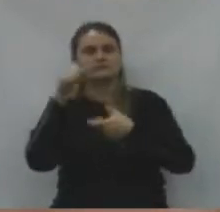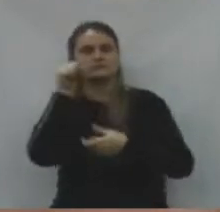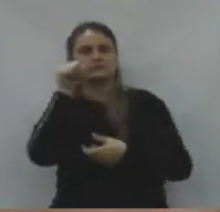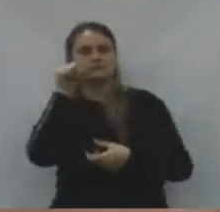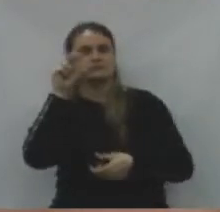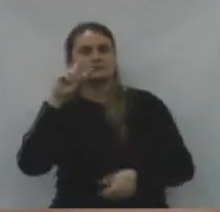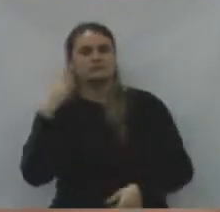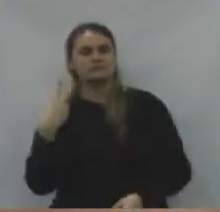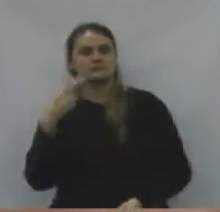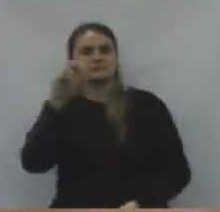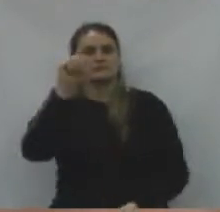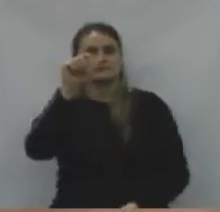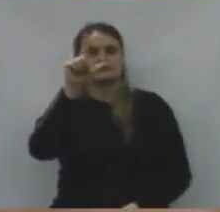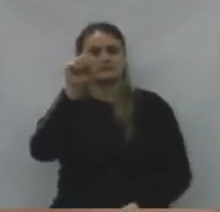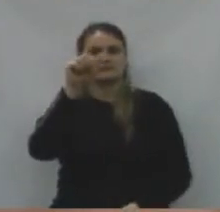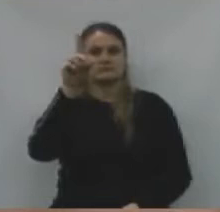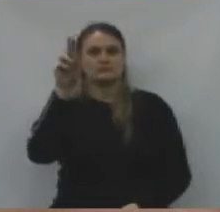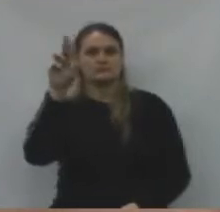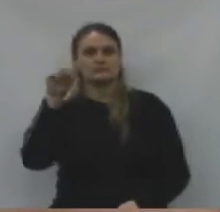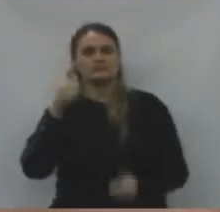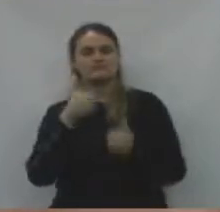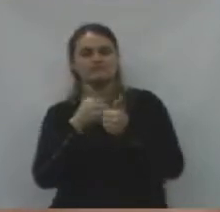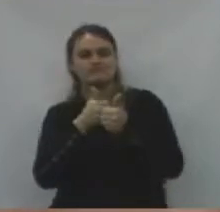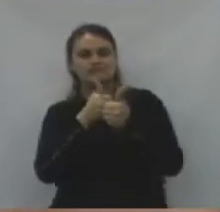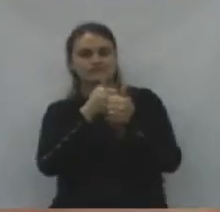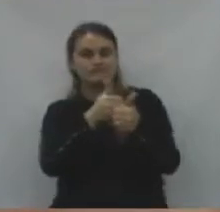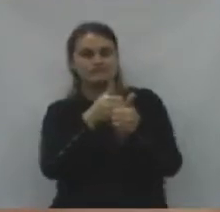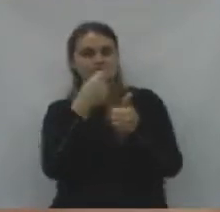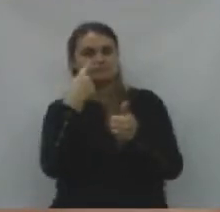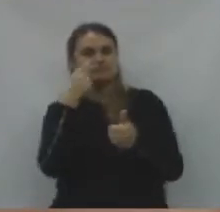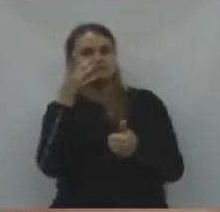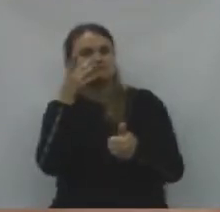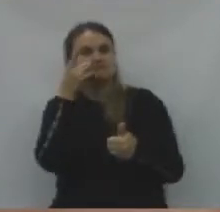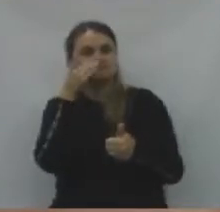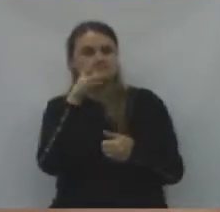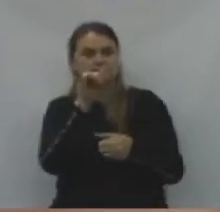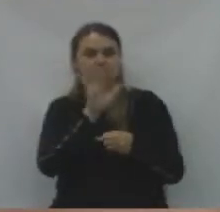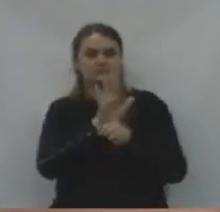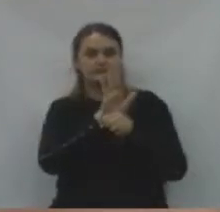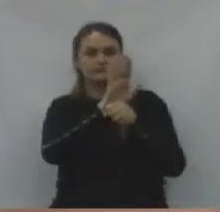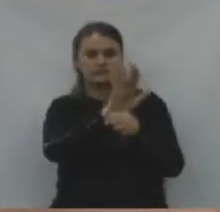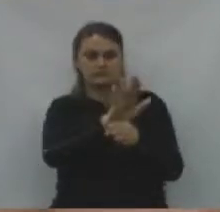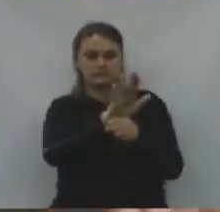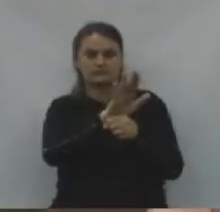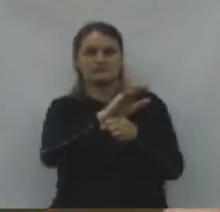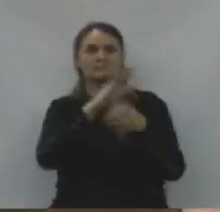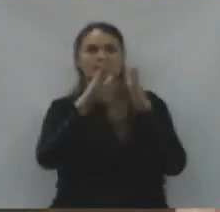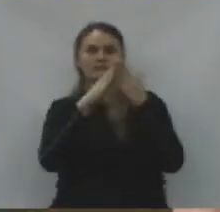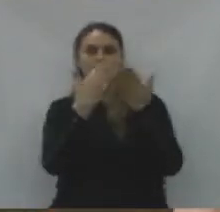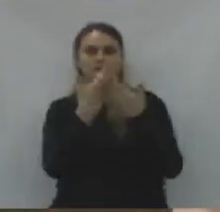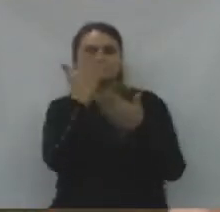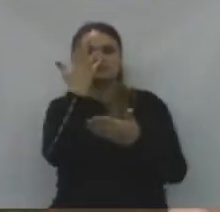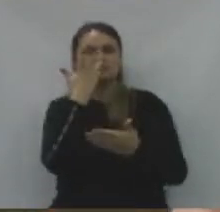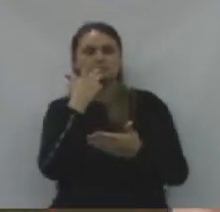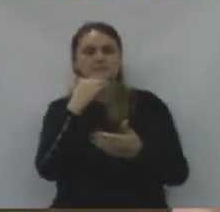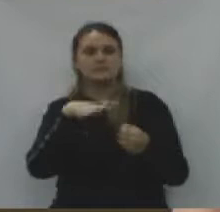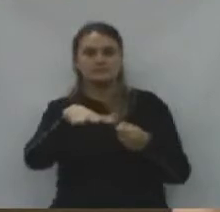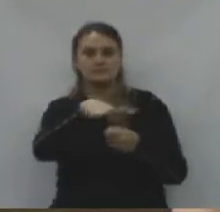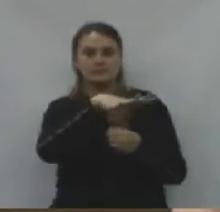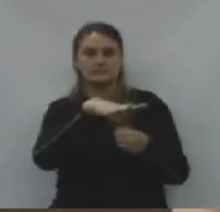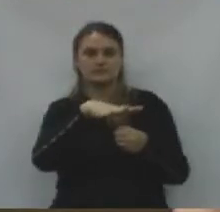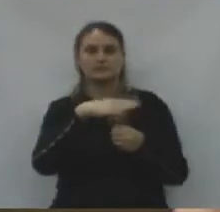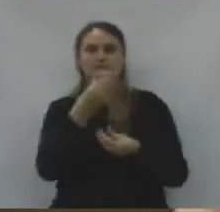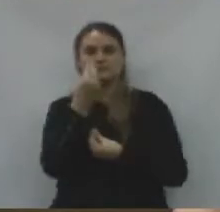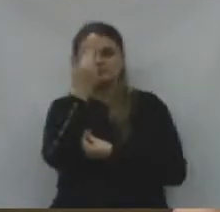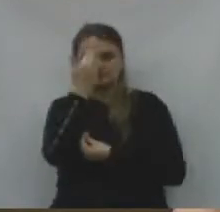por essa solicitação podemos acompanhar aí que irá beneficiar aos educação infantil da região são verdade